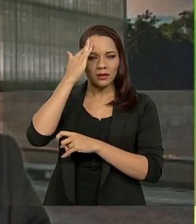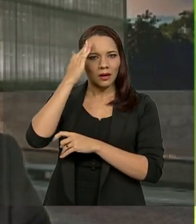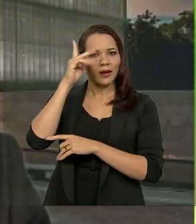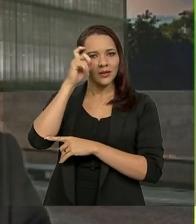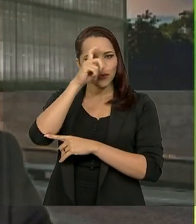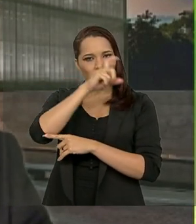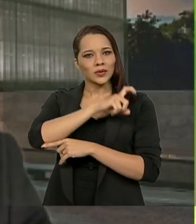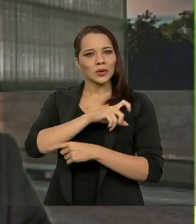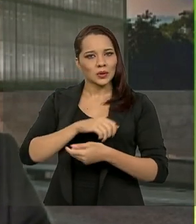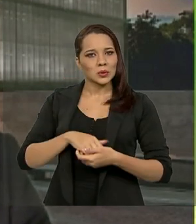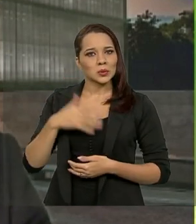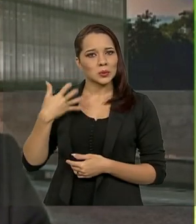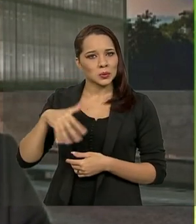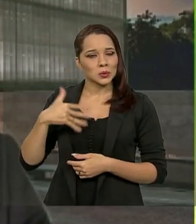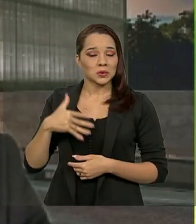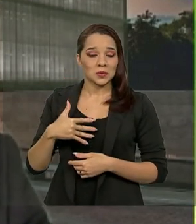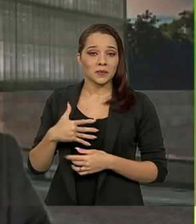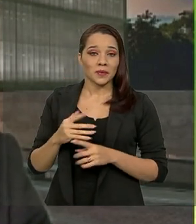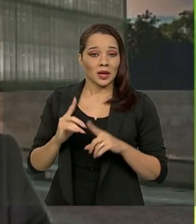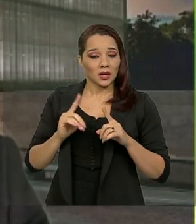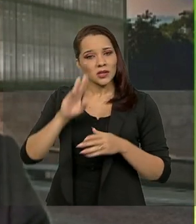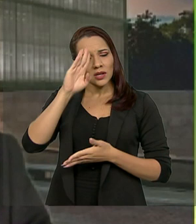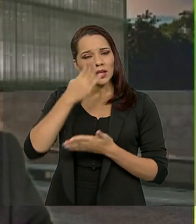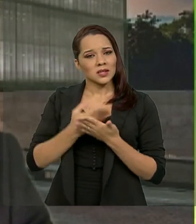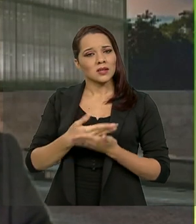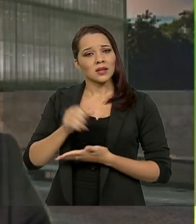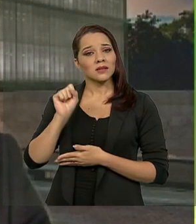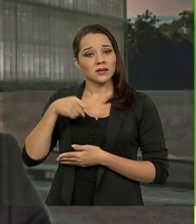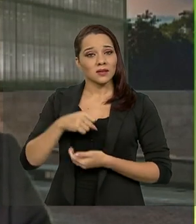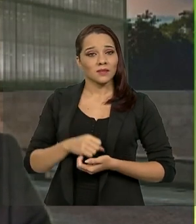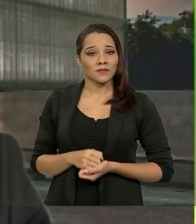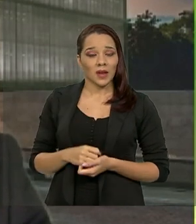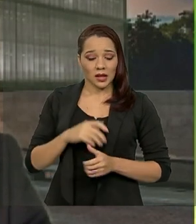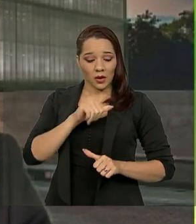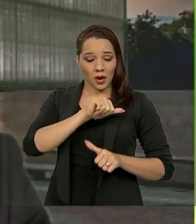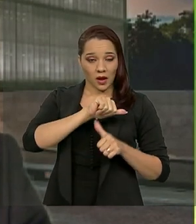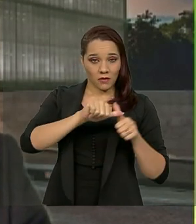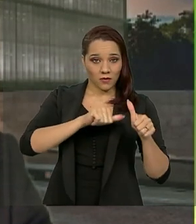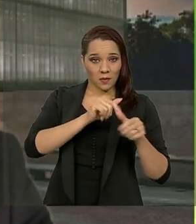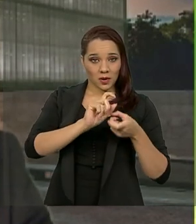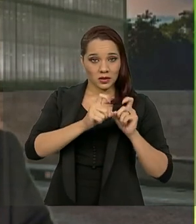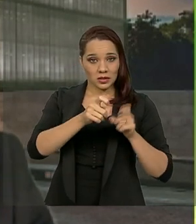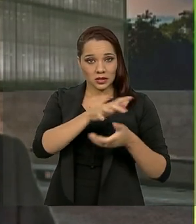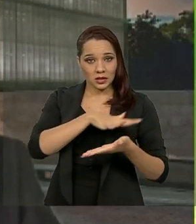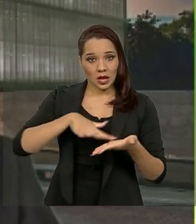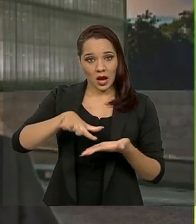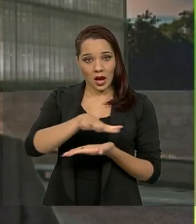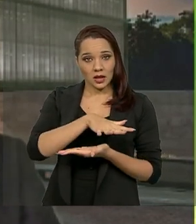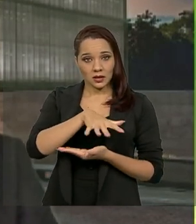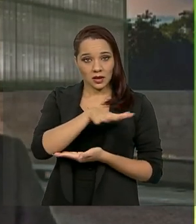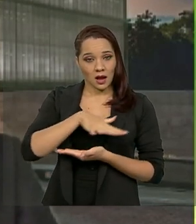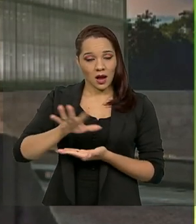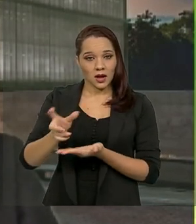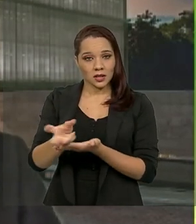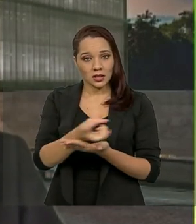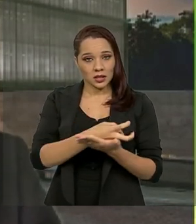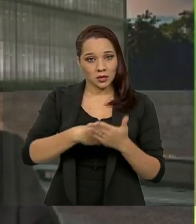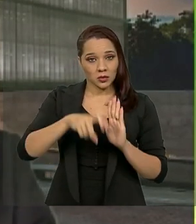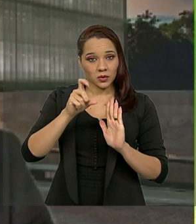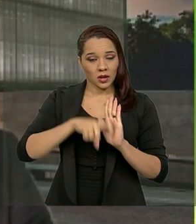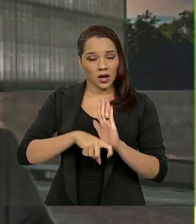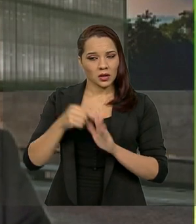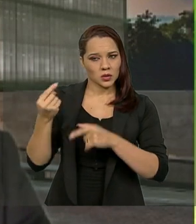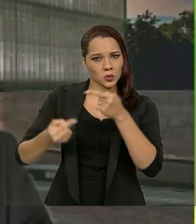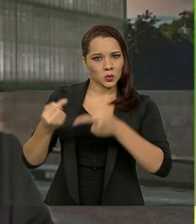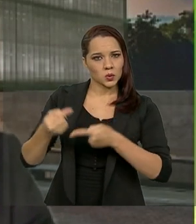entendimento, e nós acreditamos que sim. Uma reforma tributária, o que está acontecendo, sendo